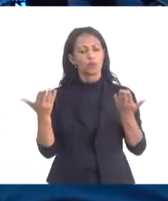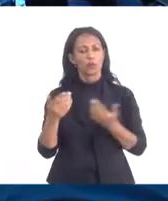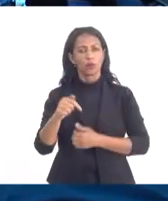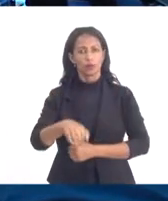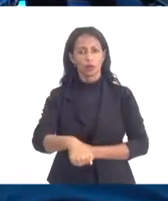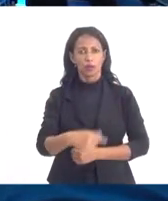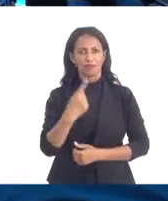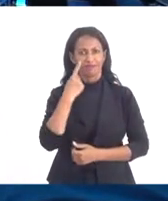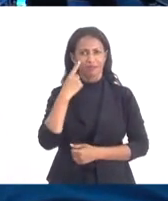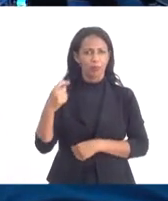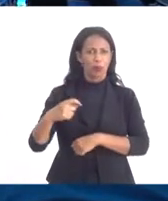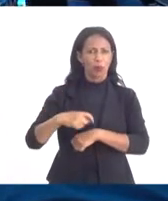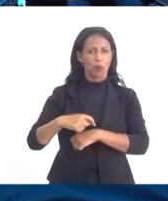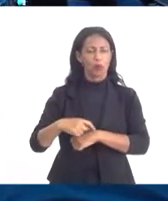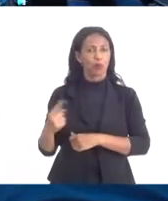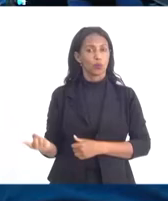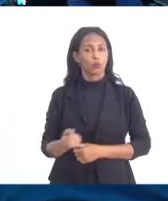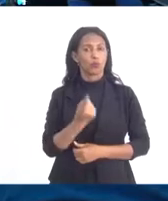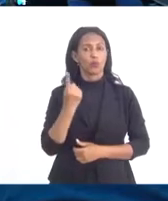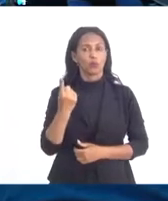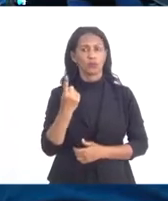é porque vivemos um momento único.